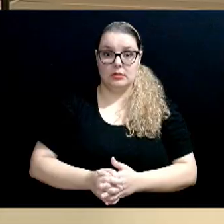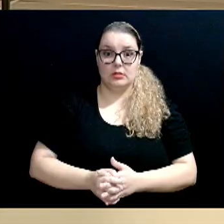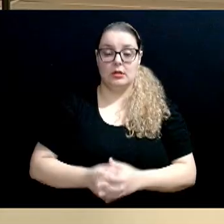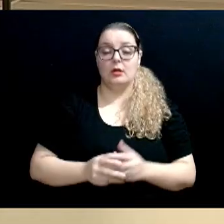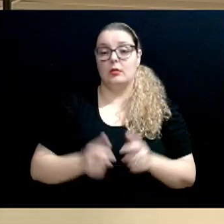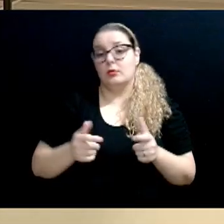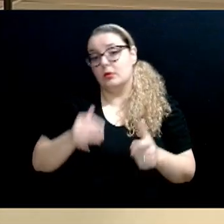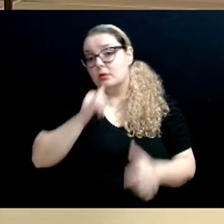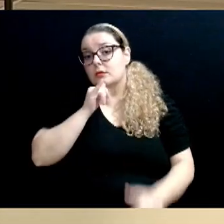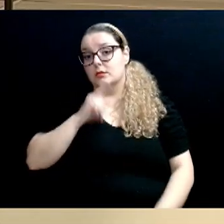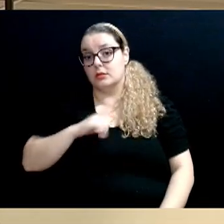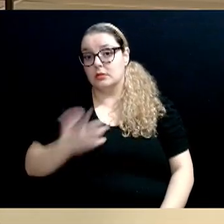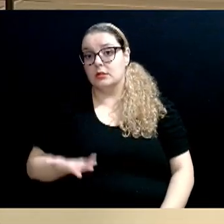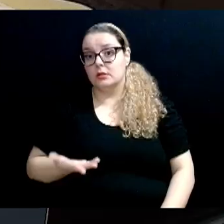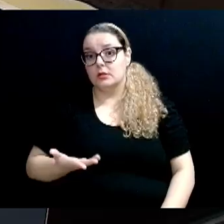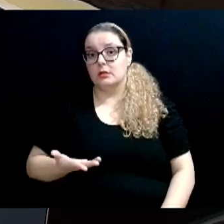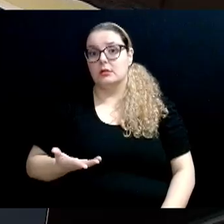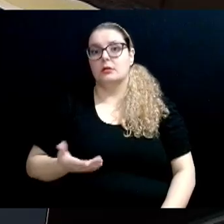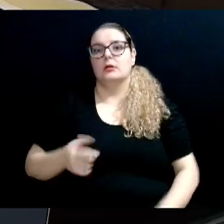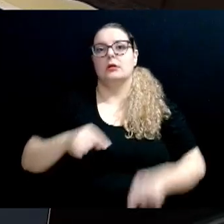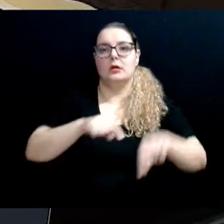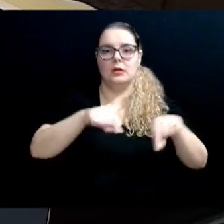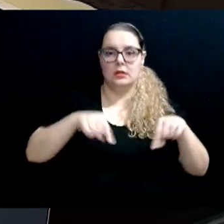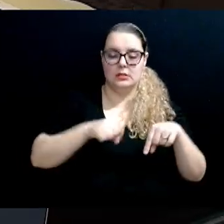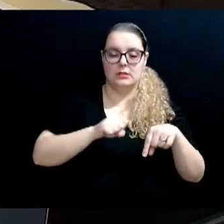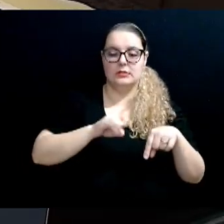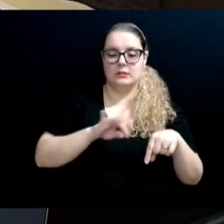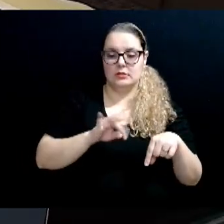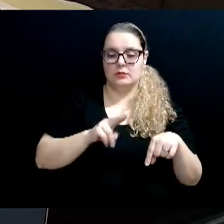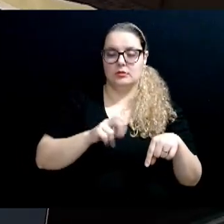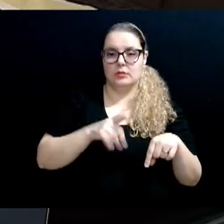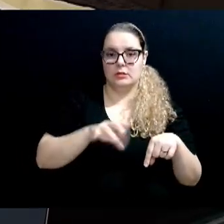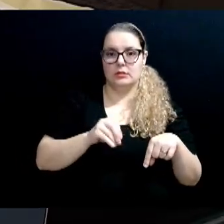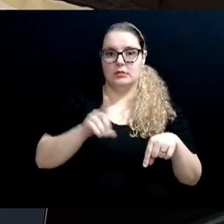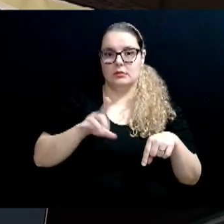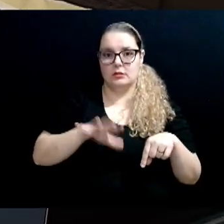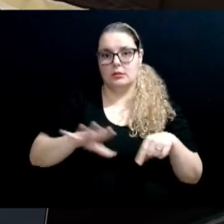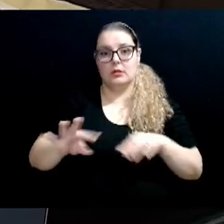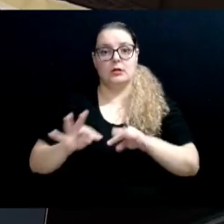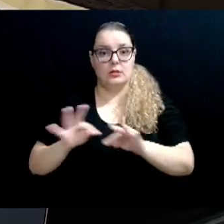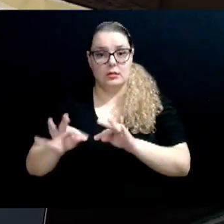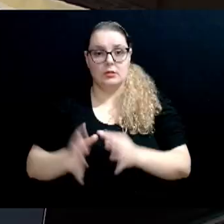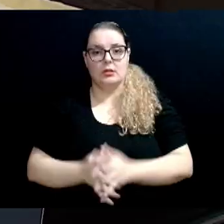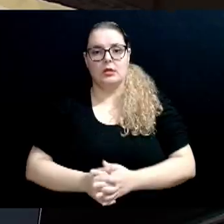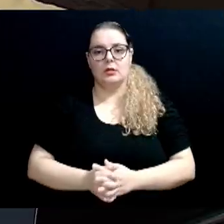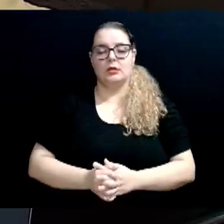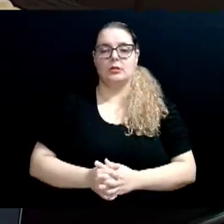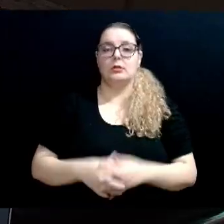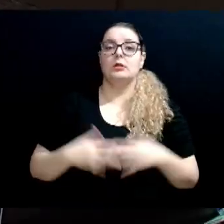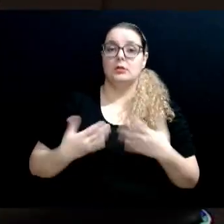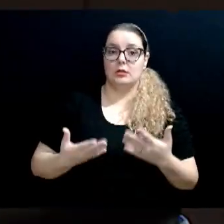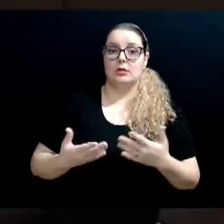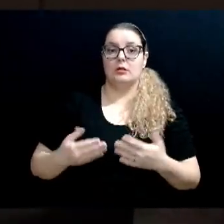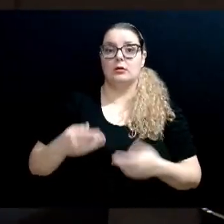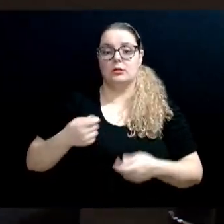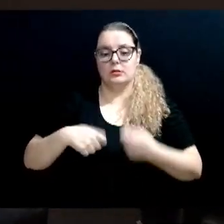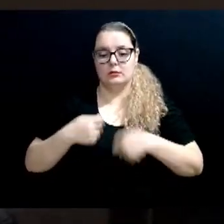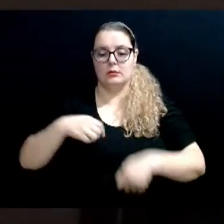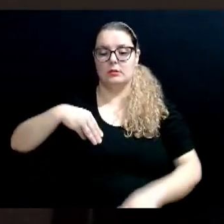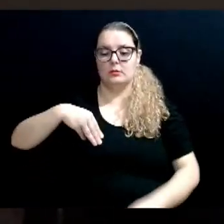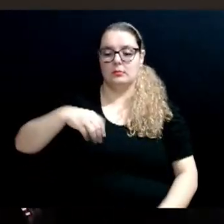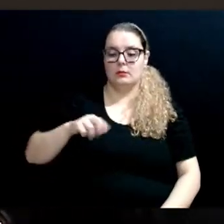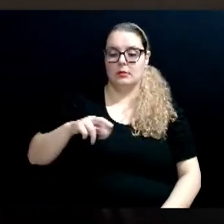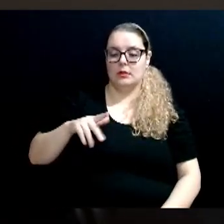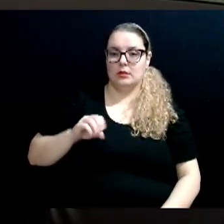sala de situação. A sala de situação ela fica na diretoria técnica, liderada aqui pelo Marco Antônio, e essa sala,